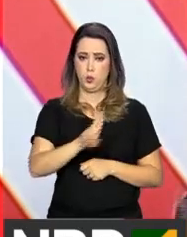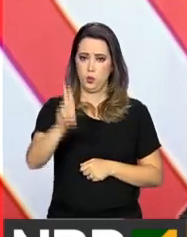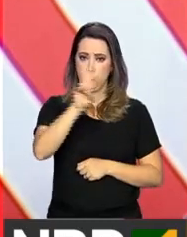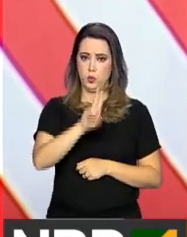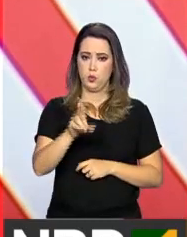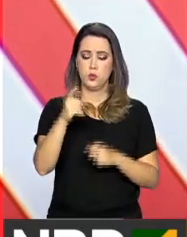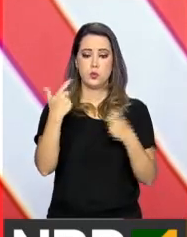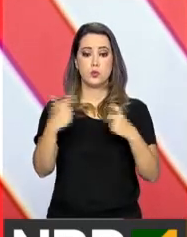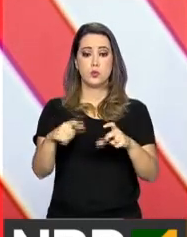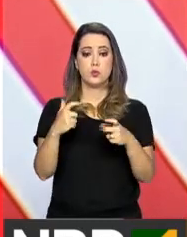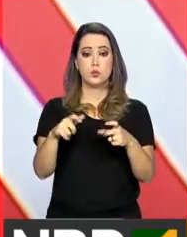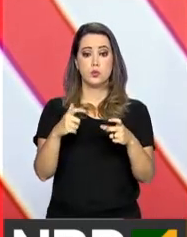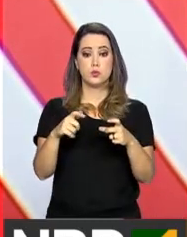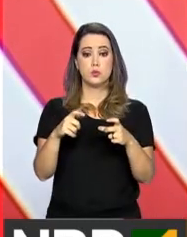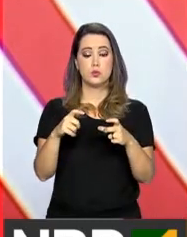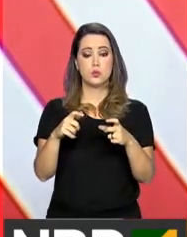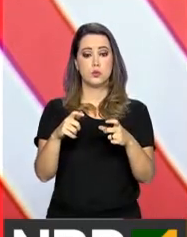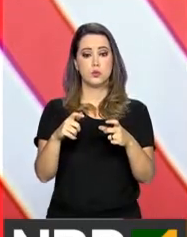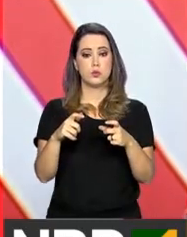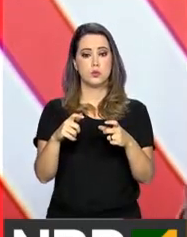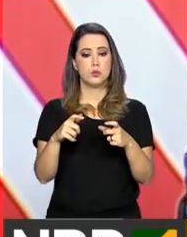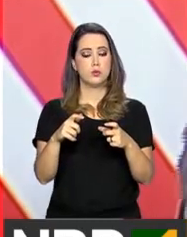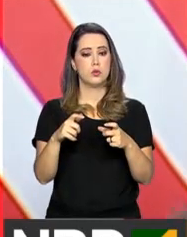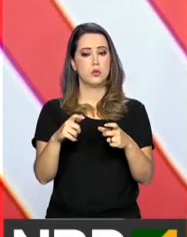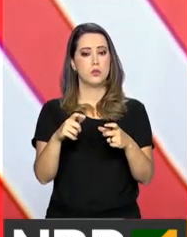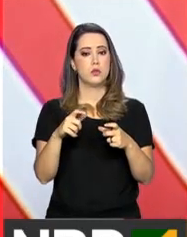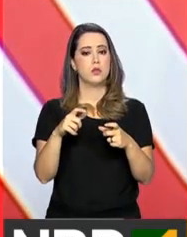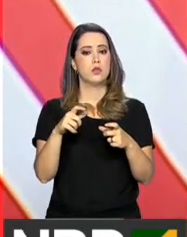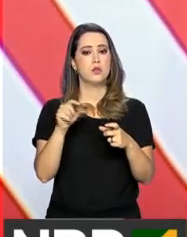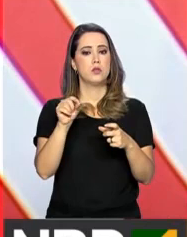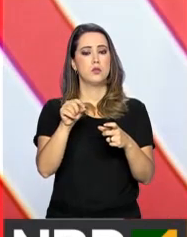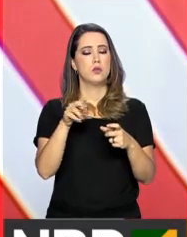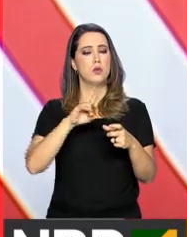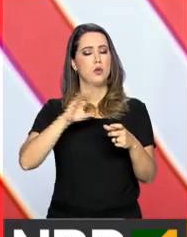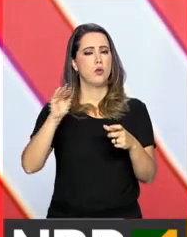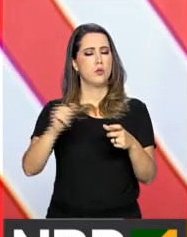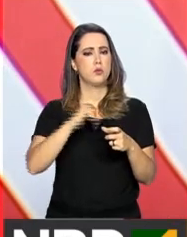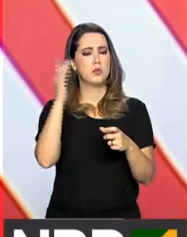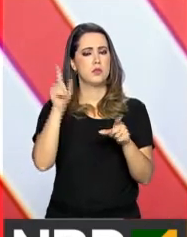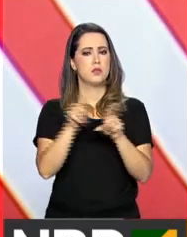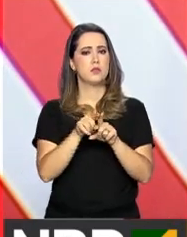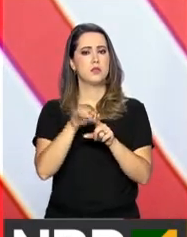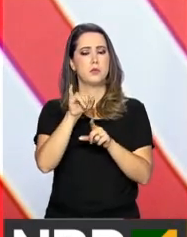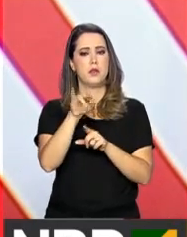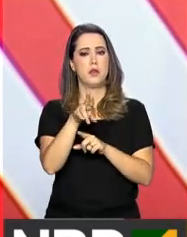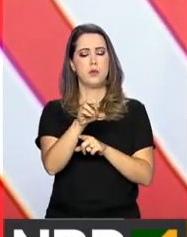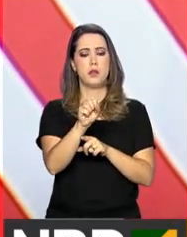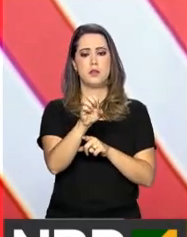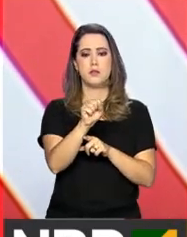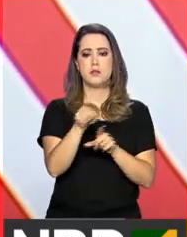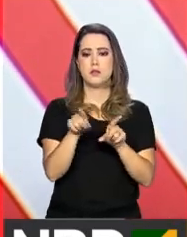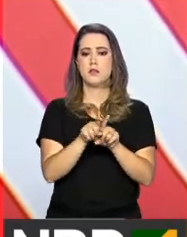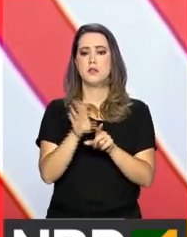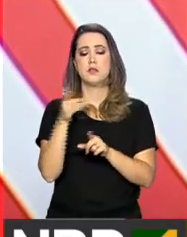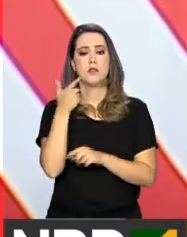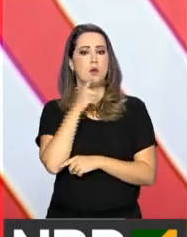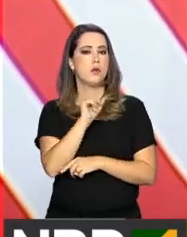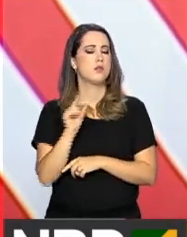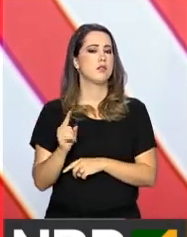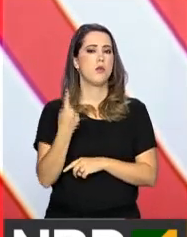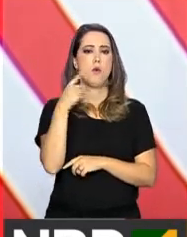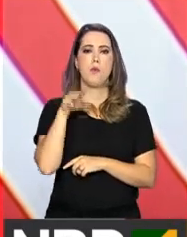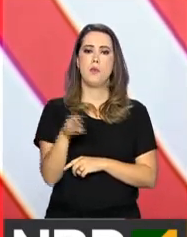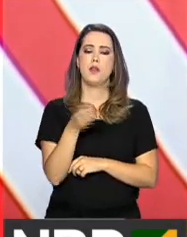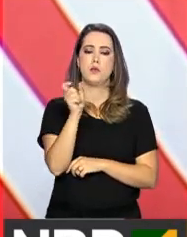do espaço exterior, o da Previdência Social, que alcançará praticamente 1 milhão